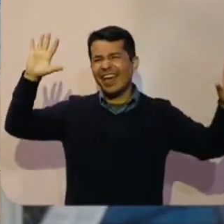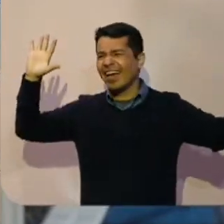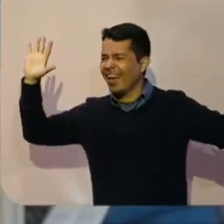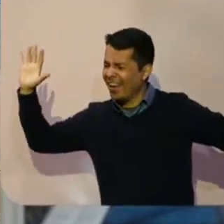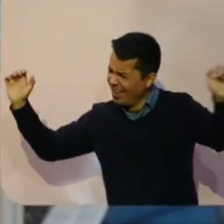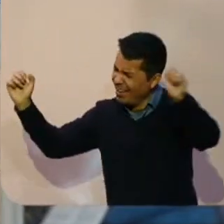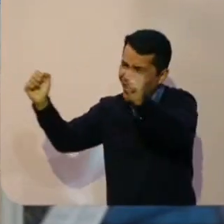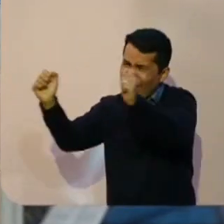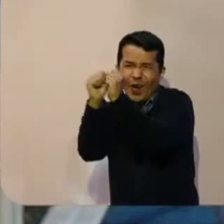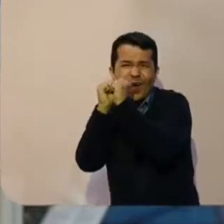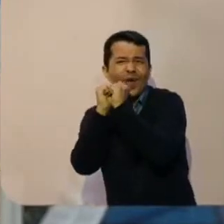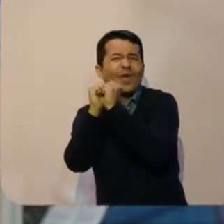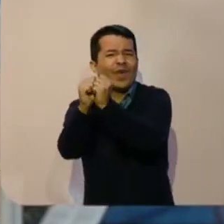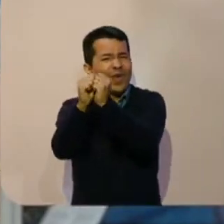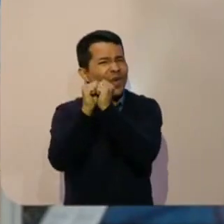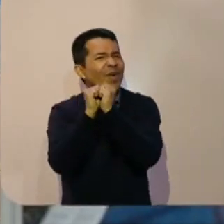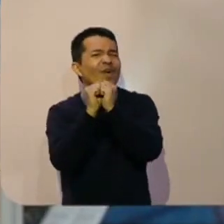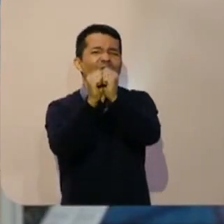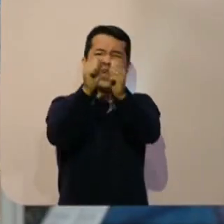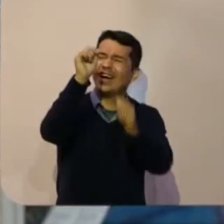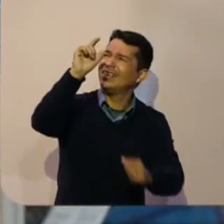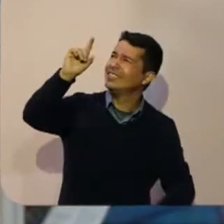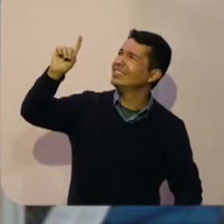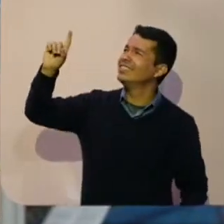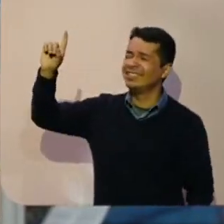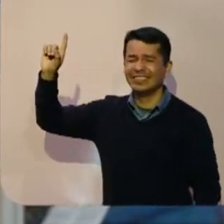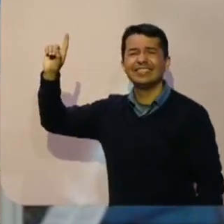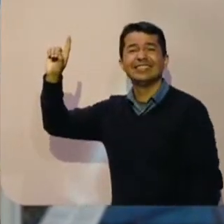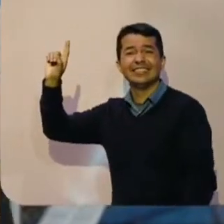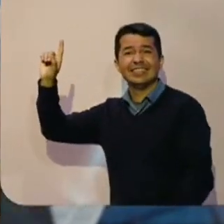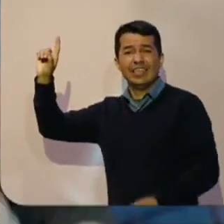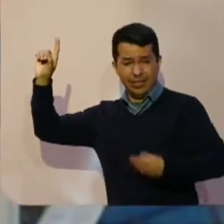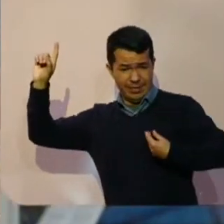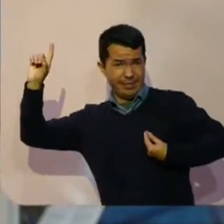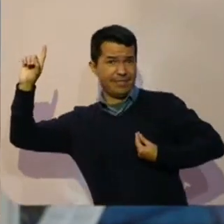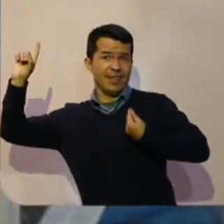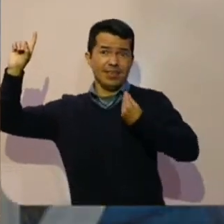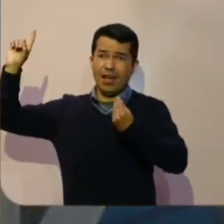Segura, segura na mão de Deus. Só